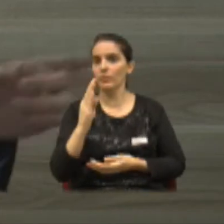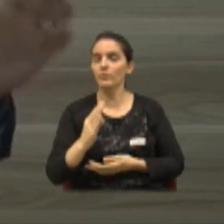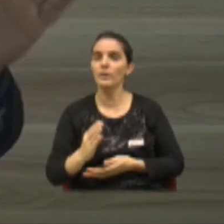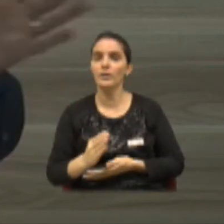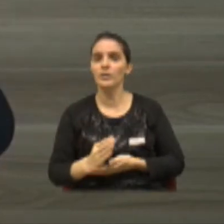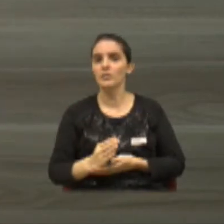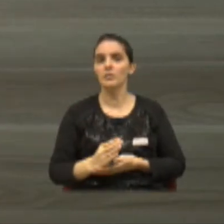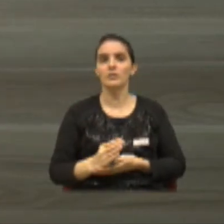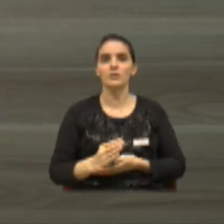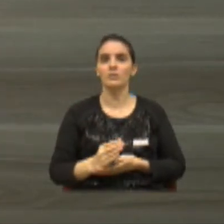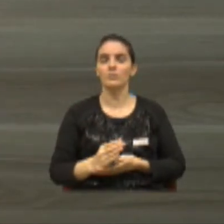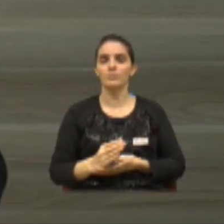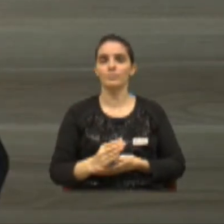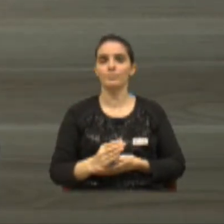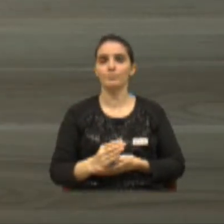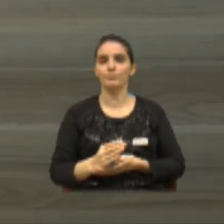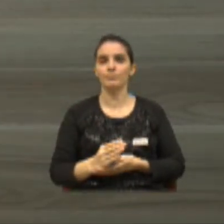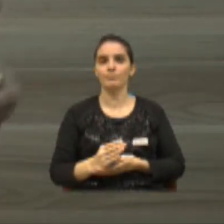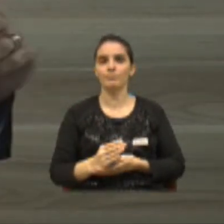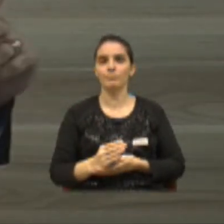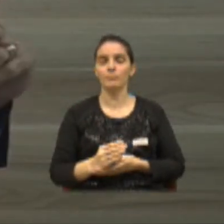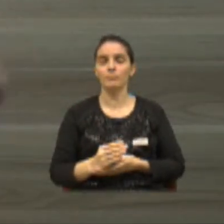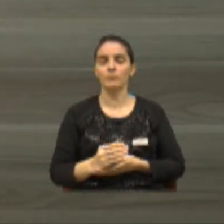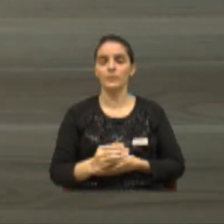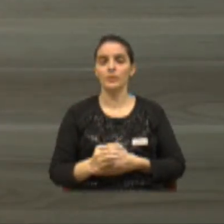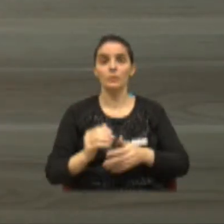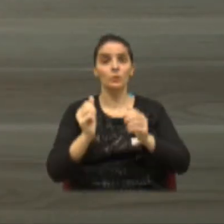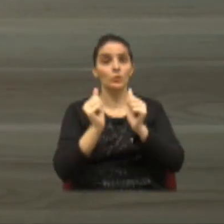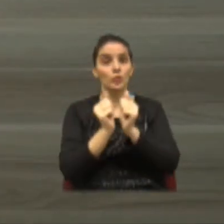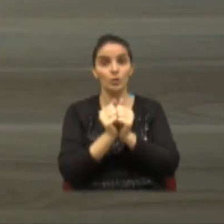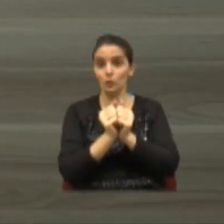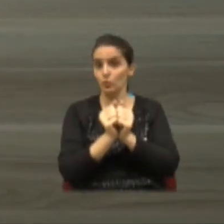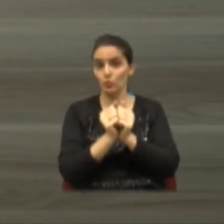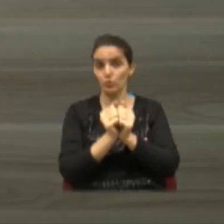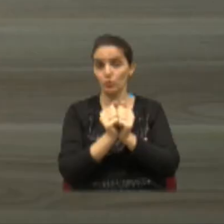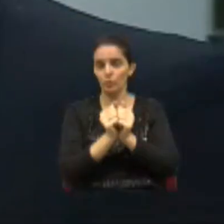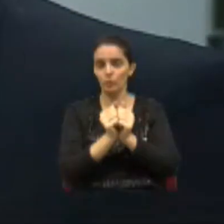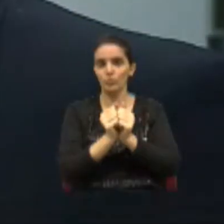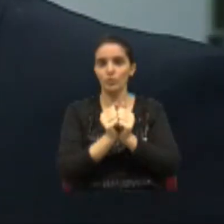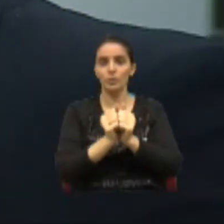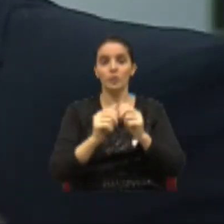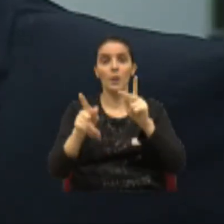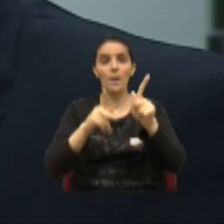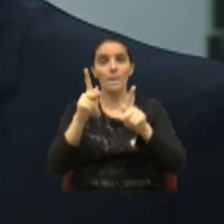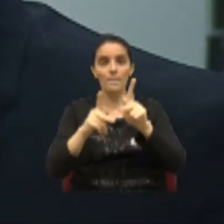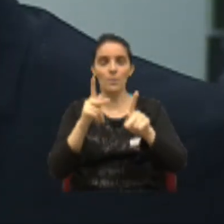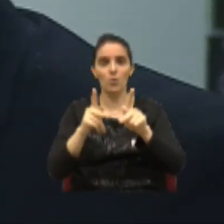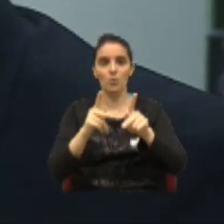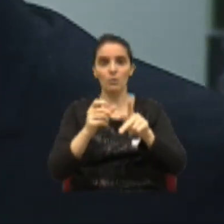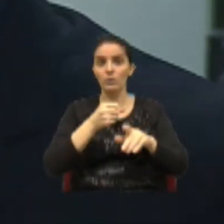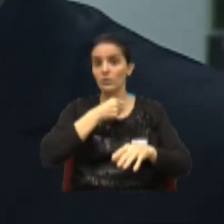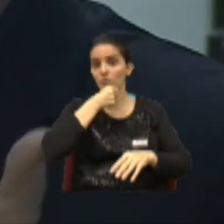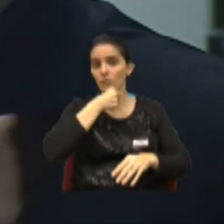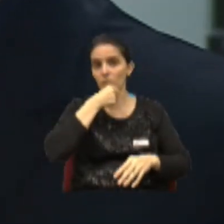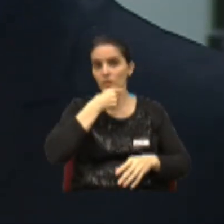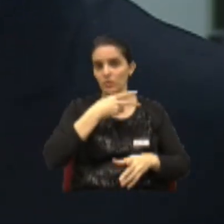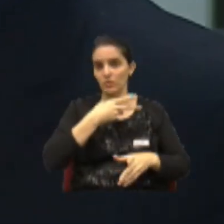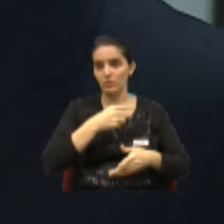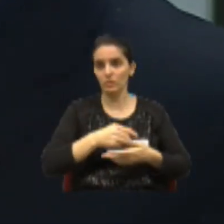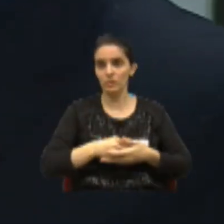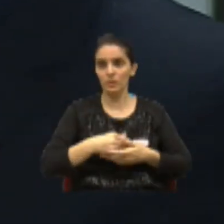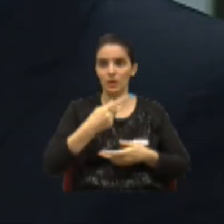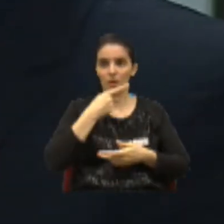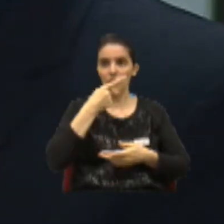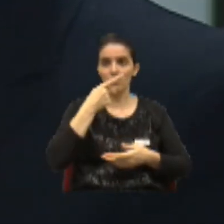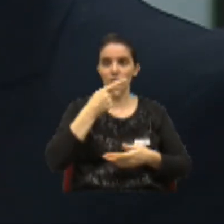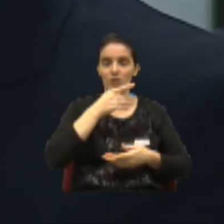está acompanhando o envelhecimento doentio da nossa nação. Jamais quero tornar aqui o Brasil, Estados